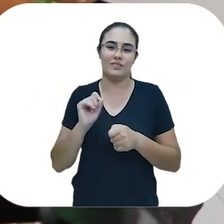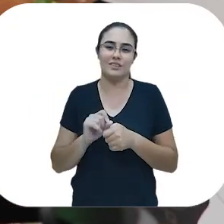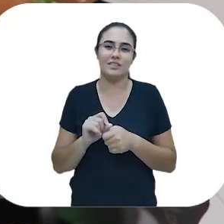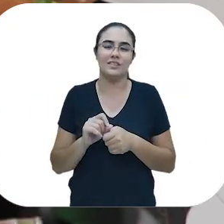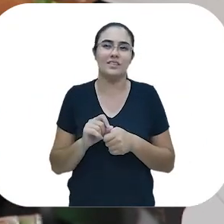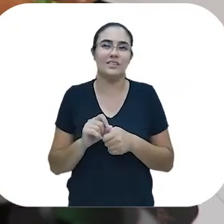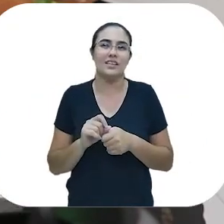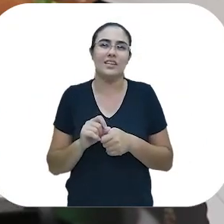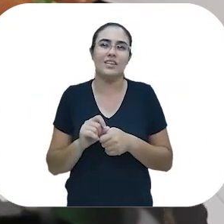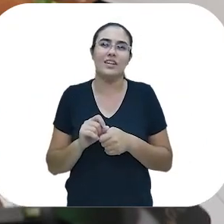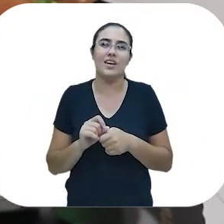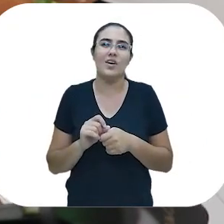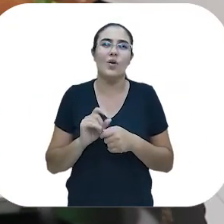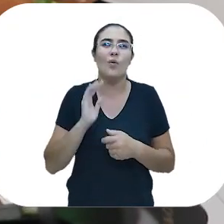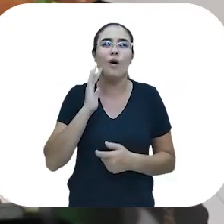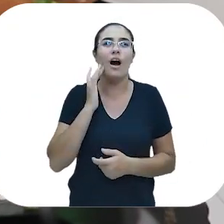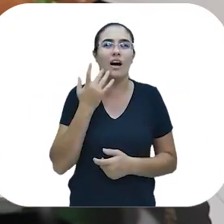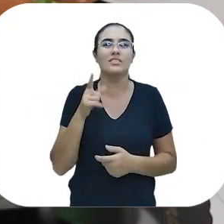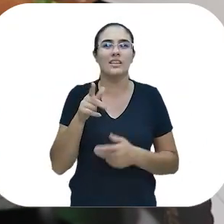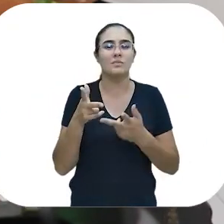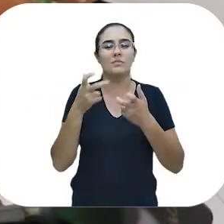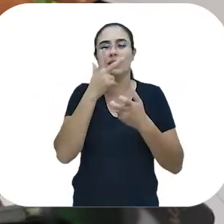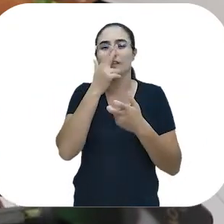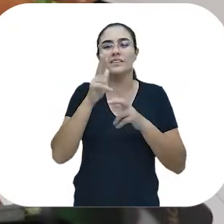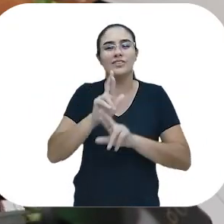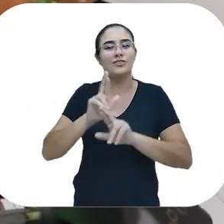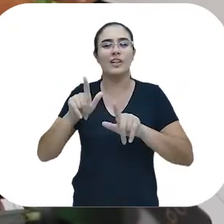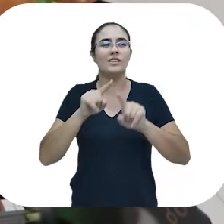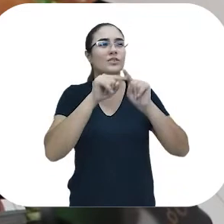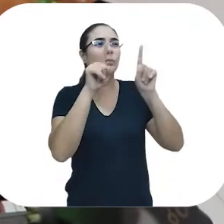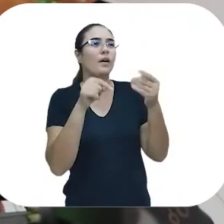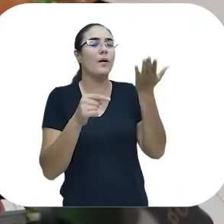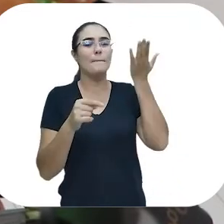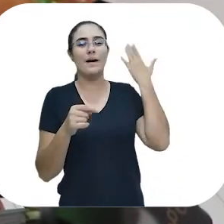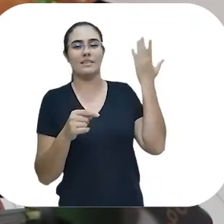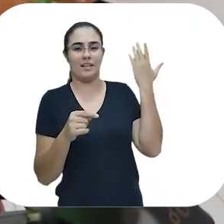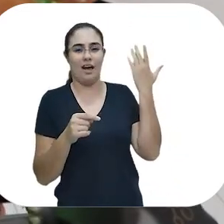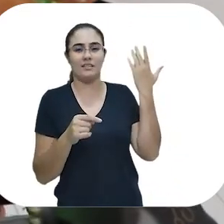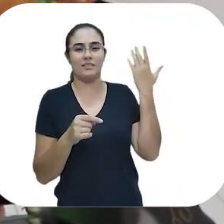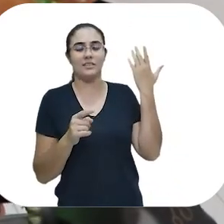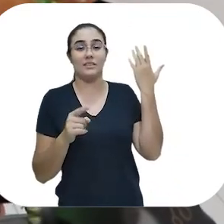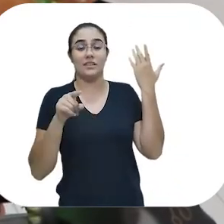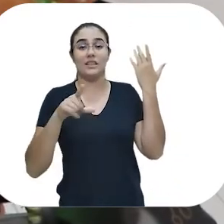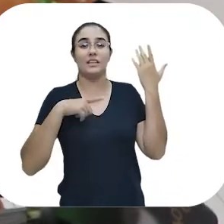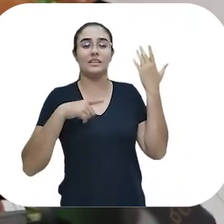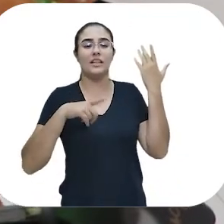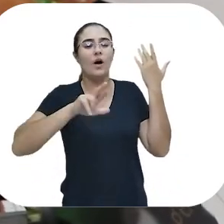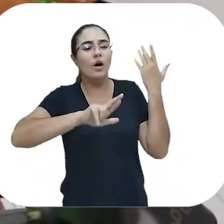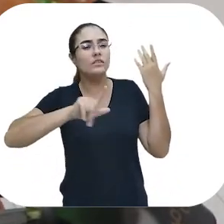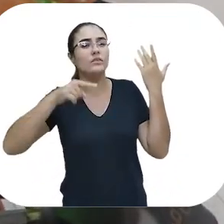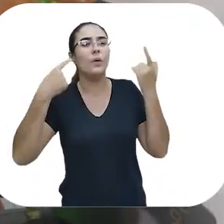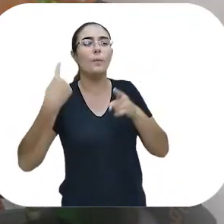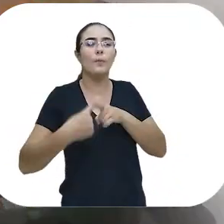distante, né? Mas ele é um pouco diferente, sim. E ele se diferencia justamente quando eu perco